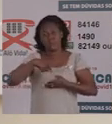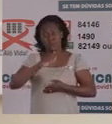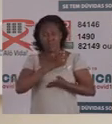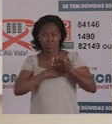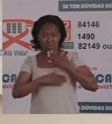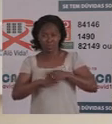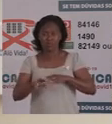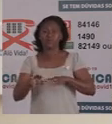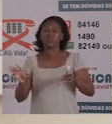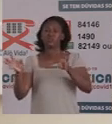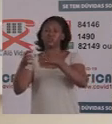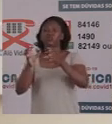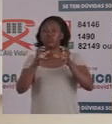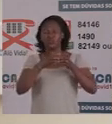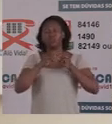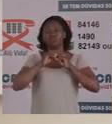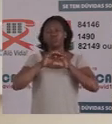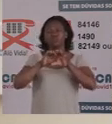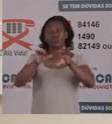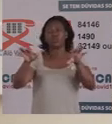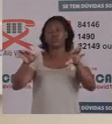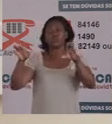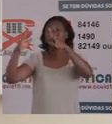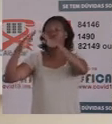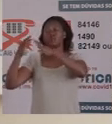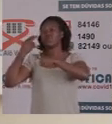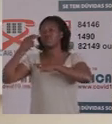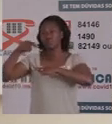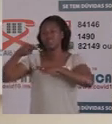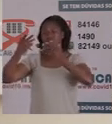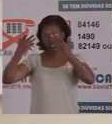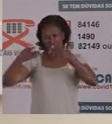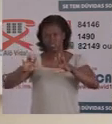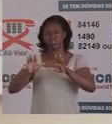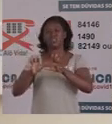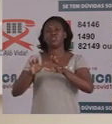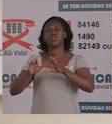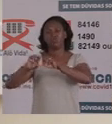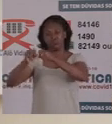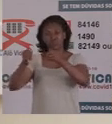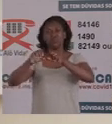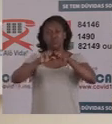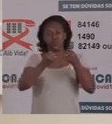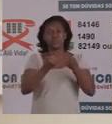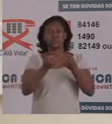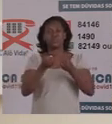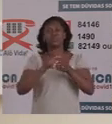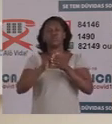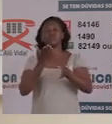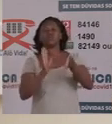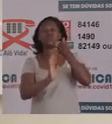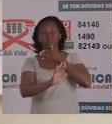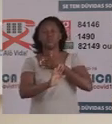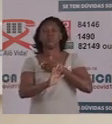cadeias de transmissão todas dentro do acampamento foram quebradas através da implementação das medidas de prevenção